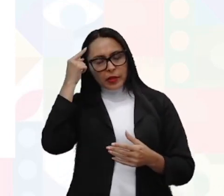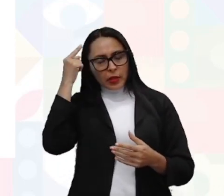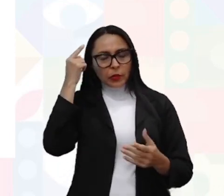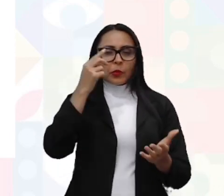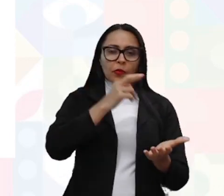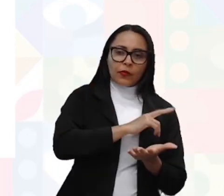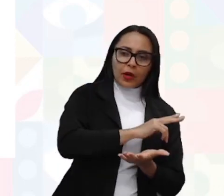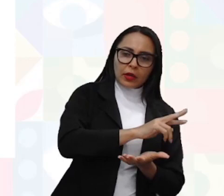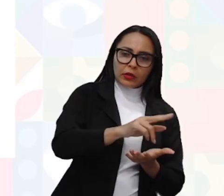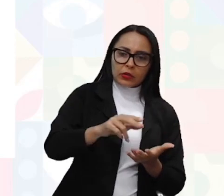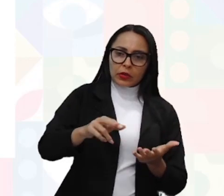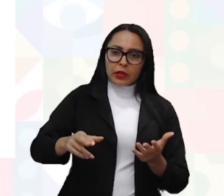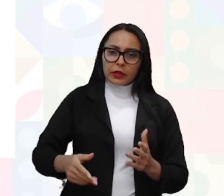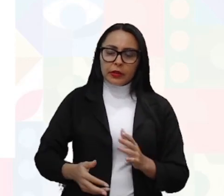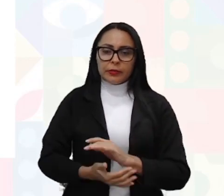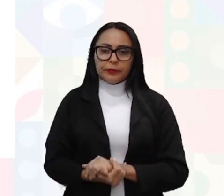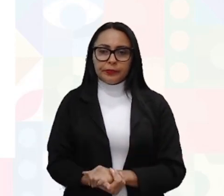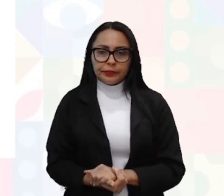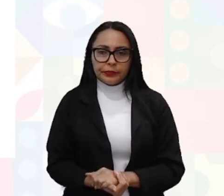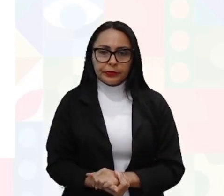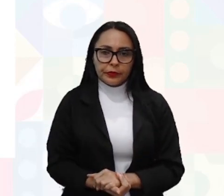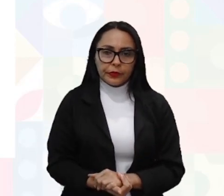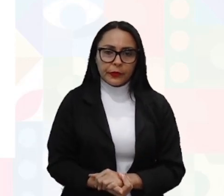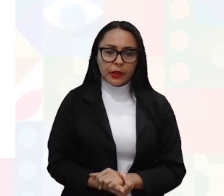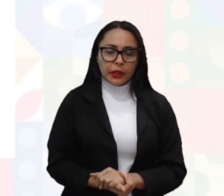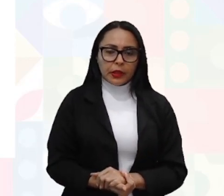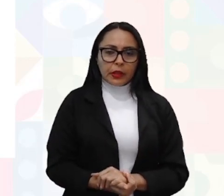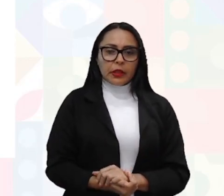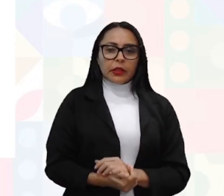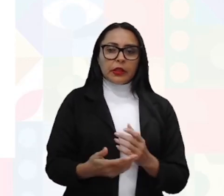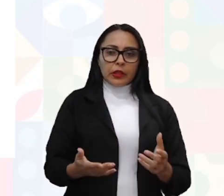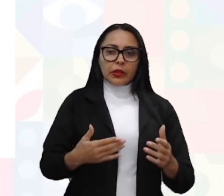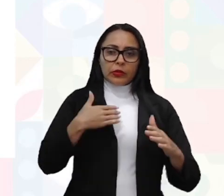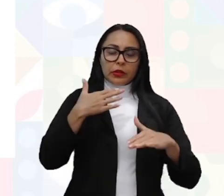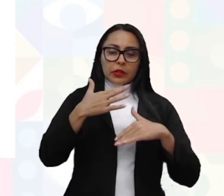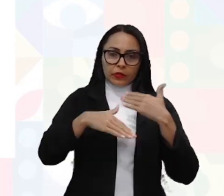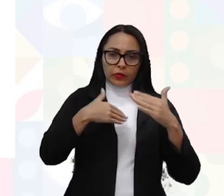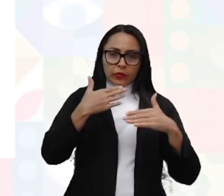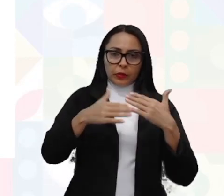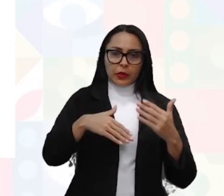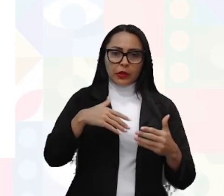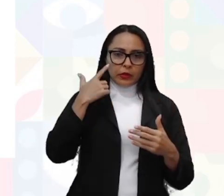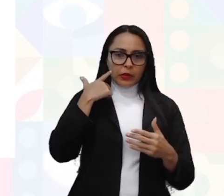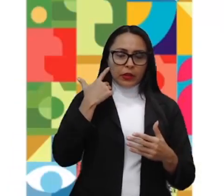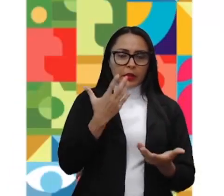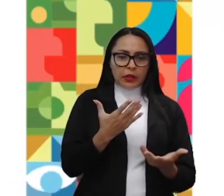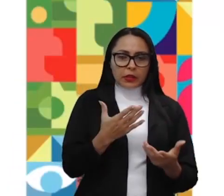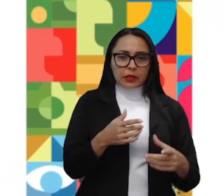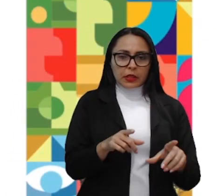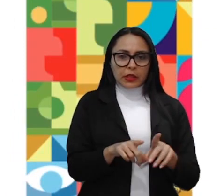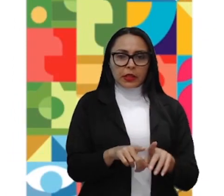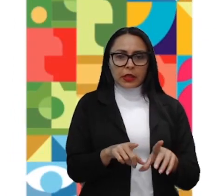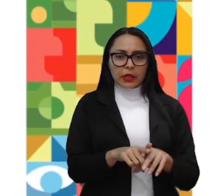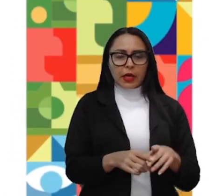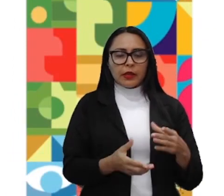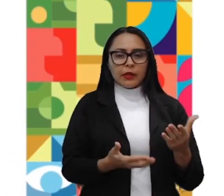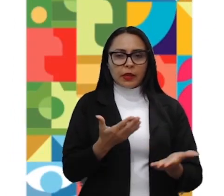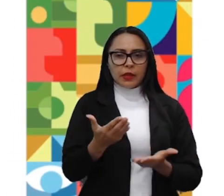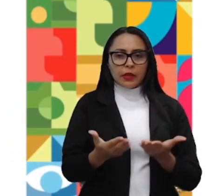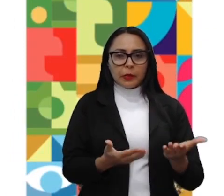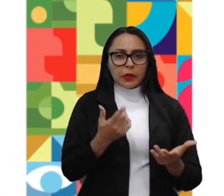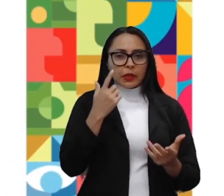várias mentes e chegaram à conclusão de que esse desenvolvimento sustentável seria aquele que atende às